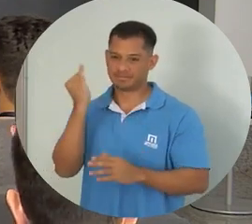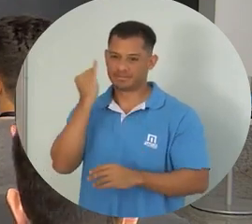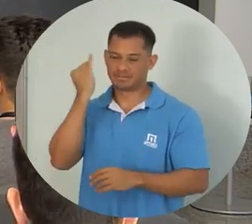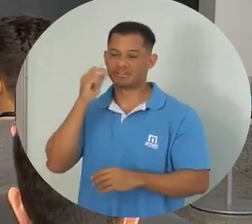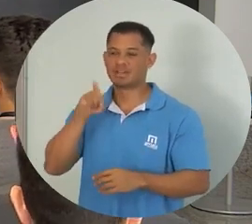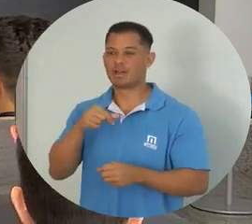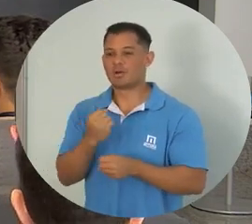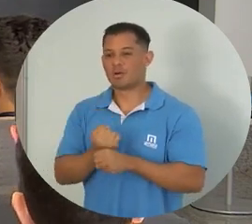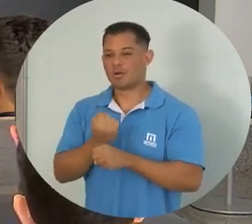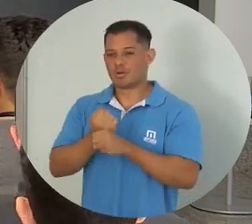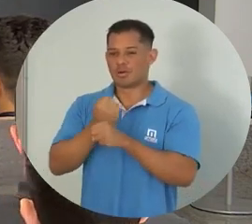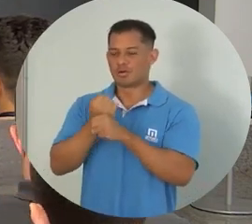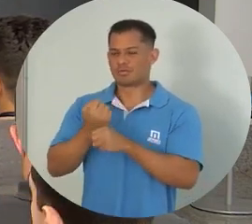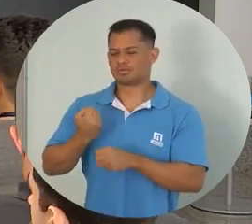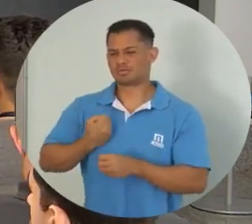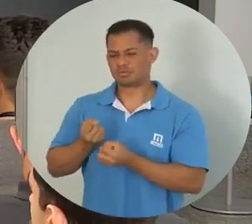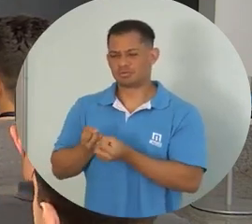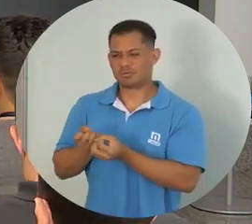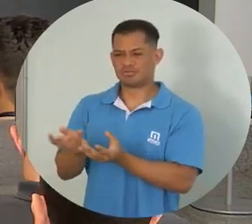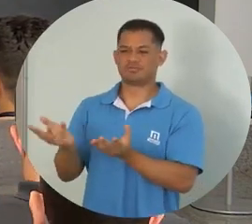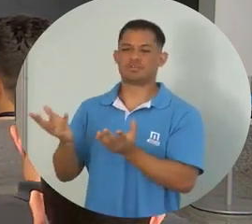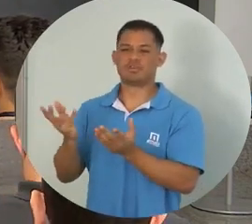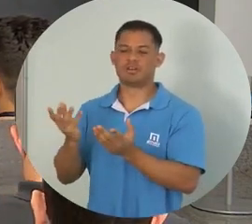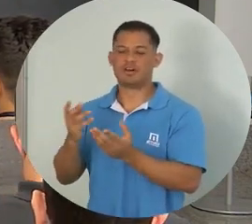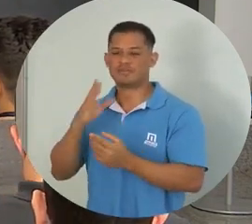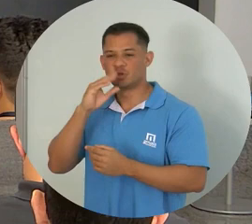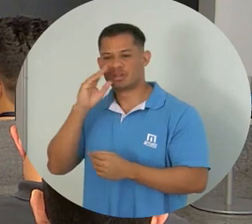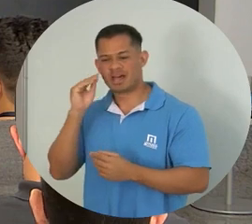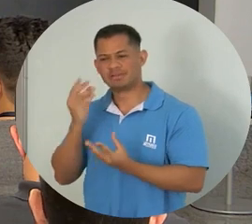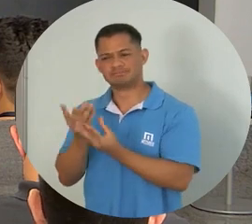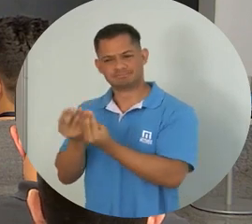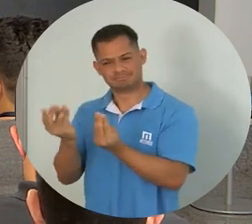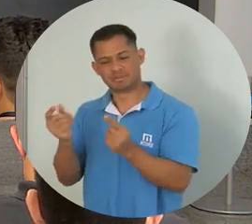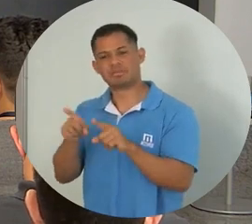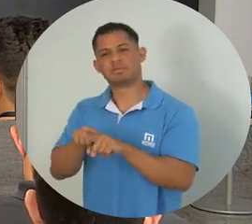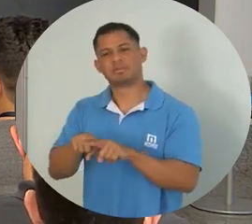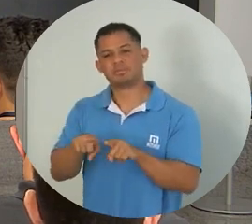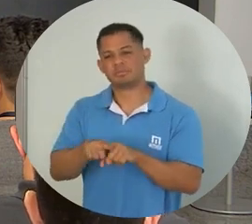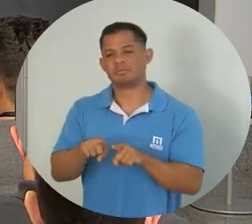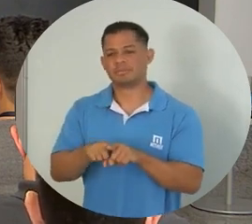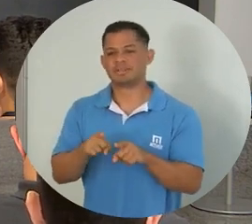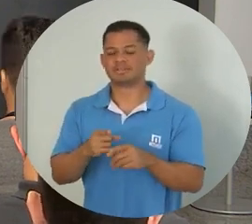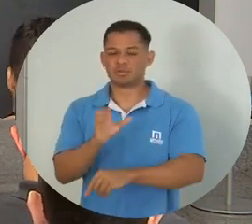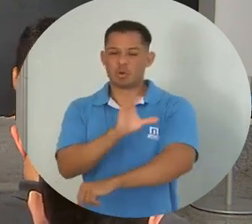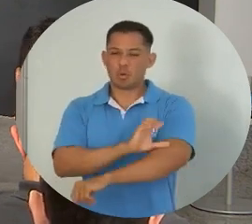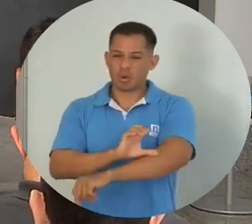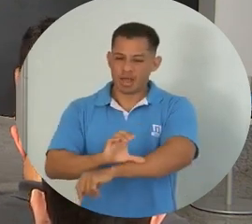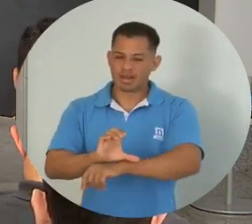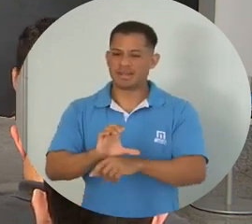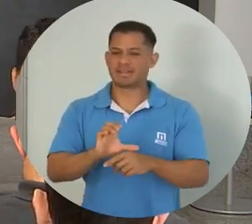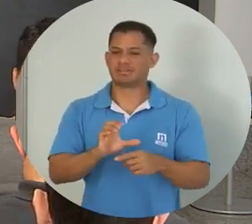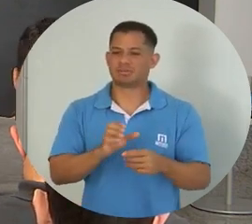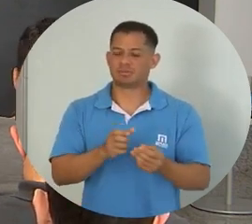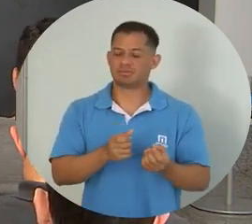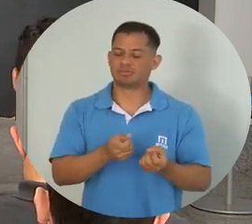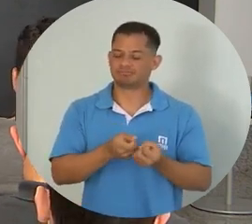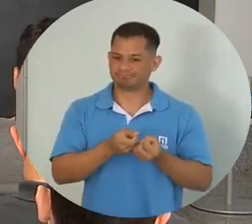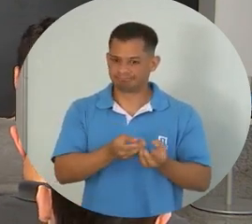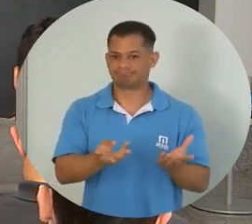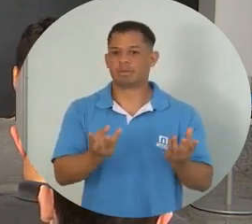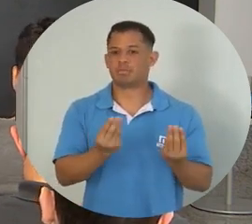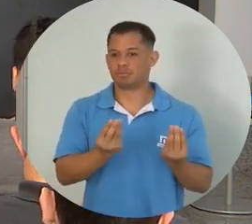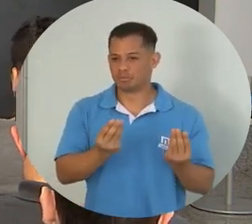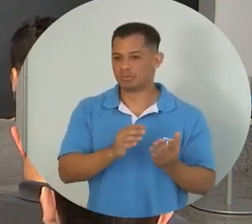com números de funcionário alto, quantidade de concreto alto. O Heraldo vai passar um pouquinho para vocês